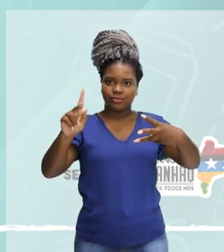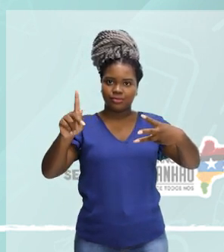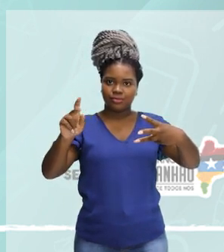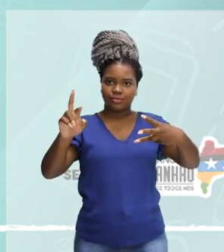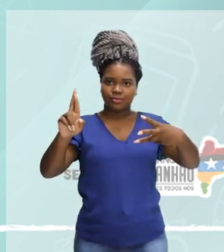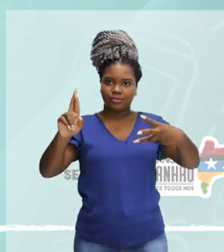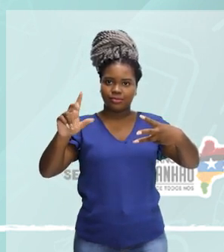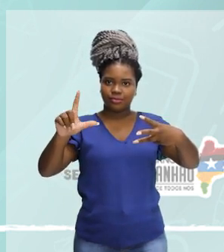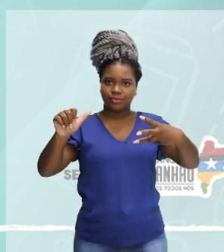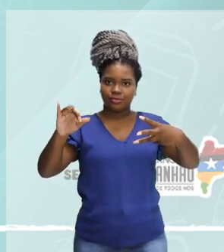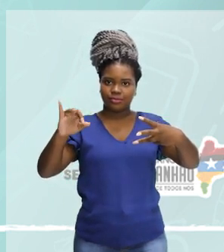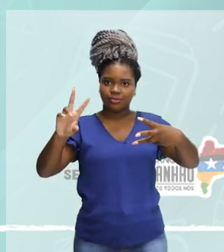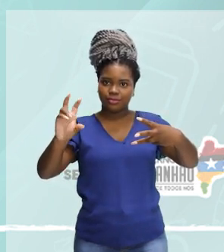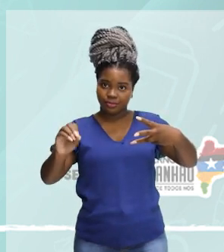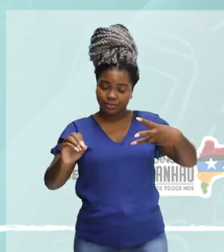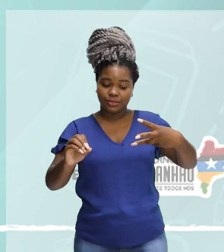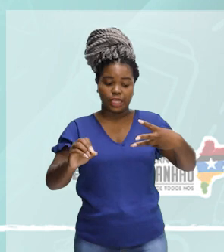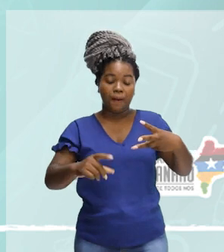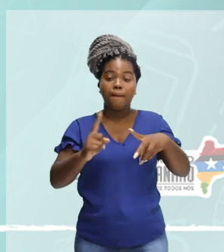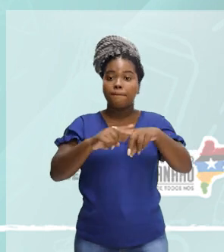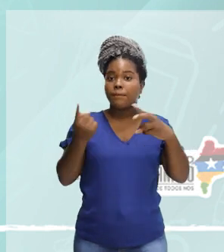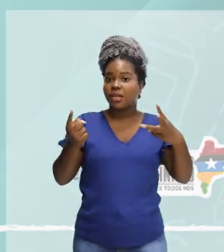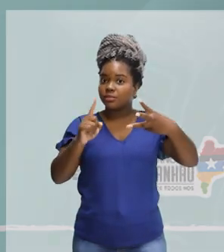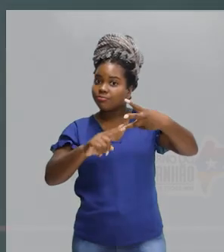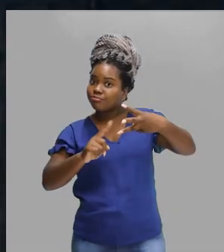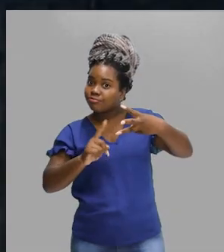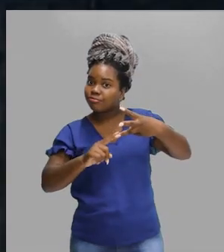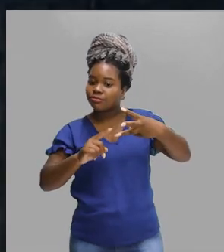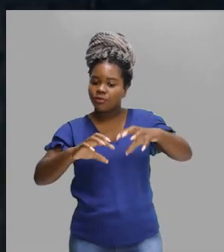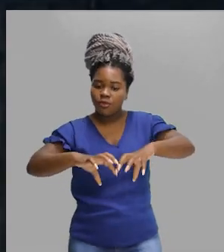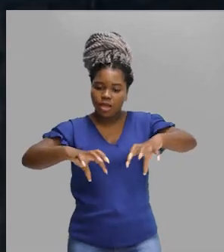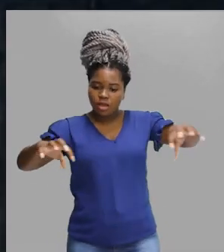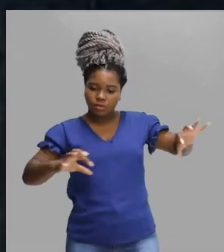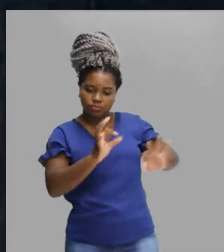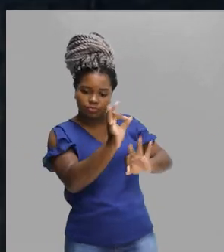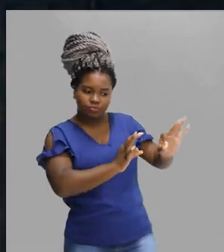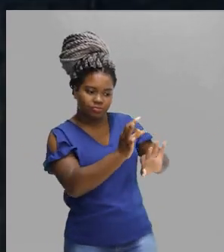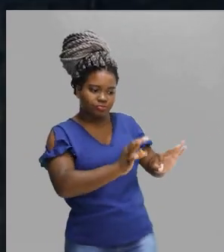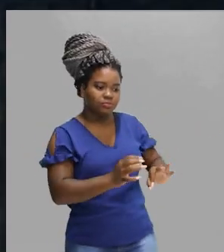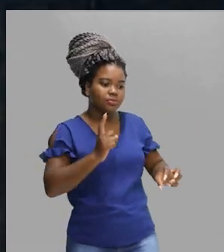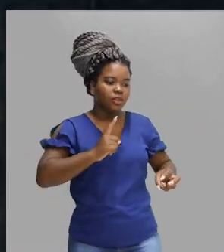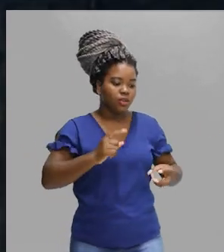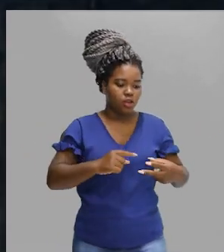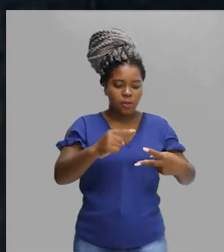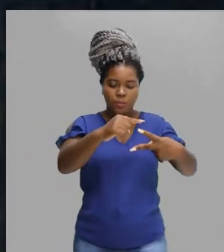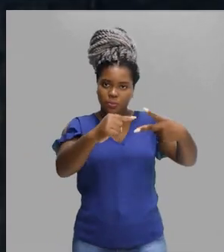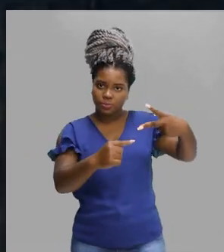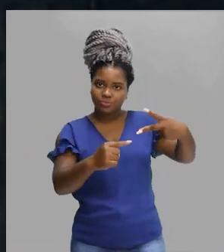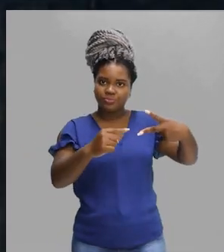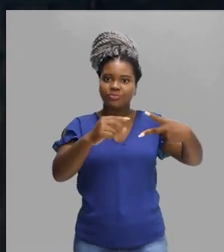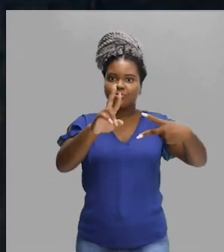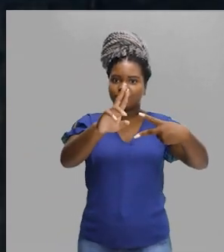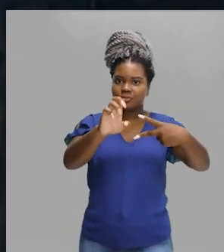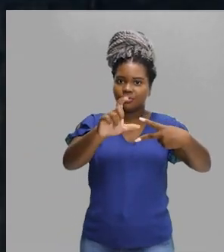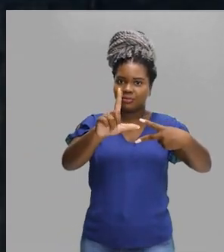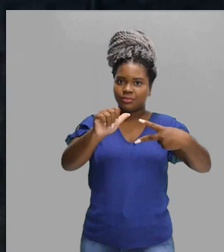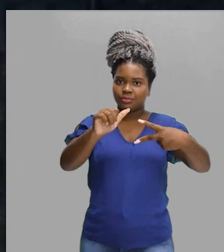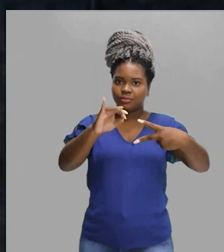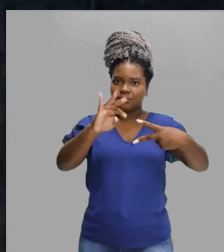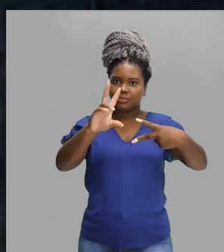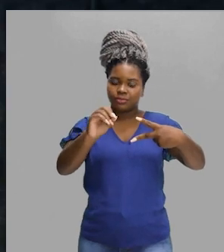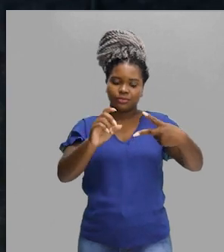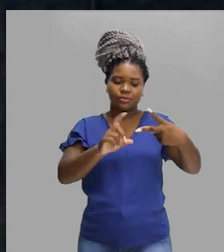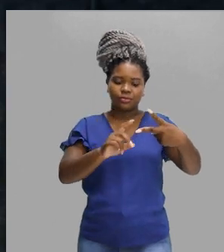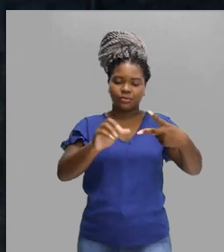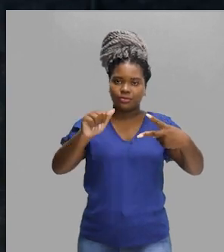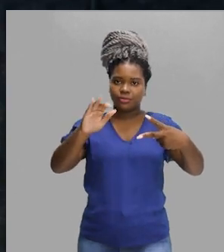se subdividir, ele vai se distinguir em absoluto, superlativo absoluto e superlativo relativo, que é o tema